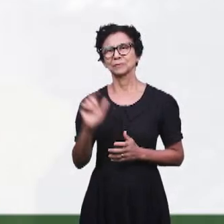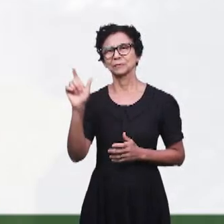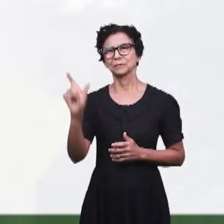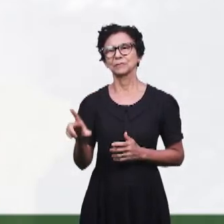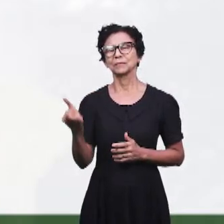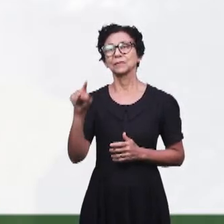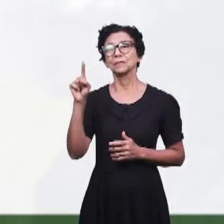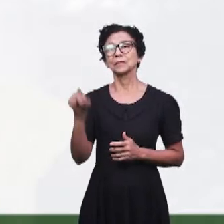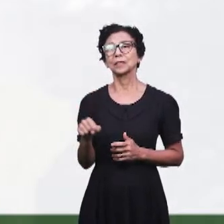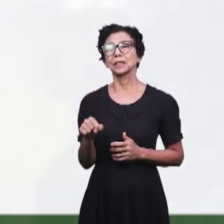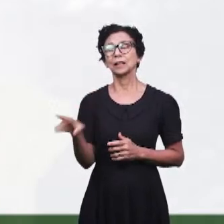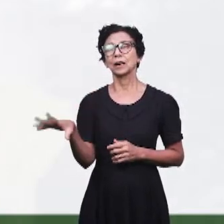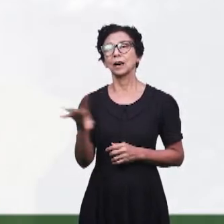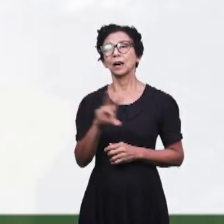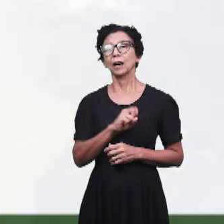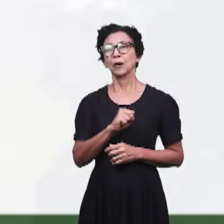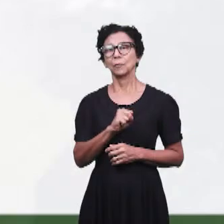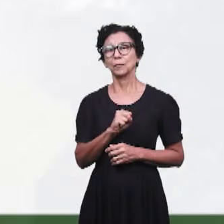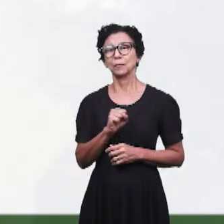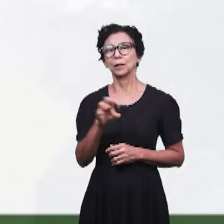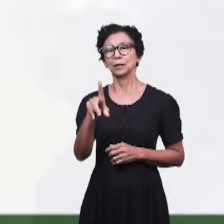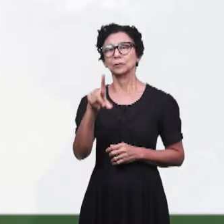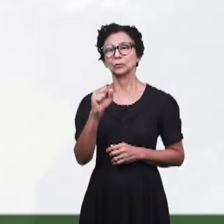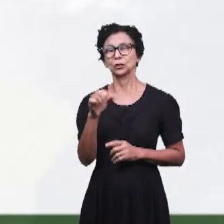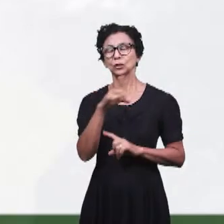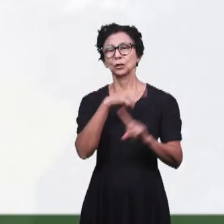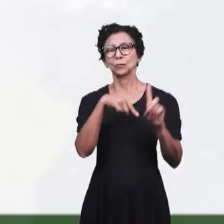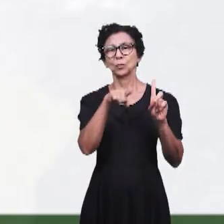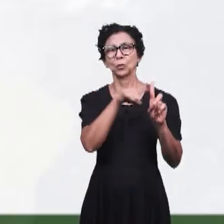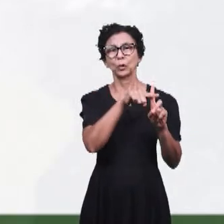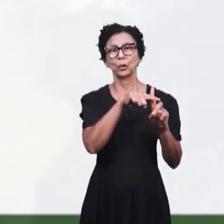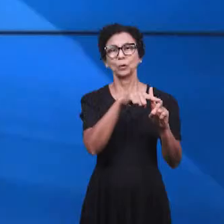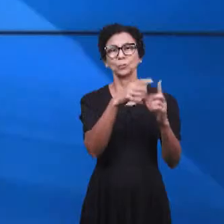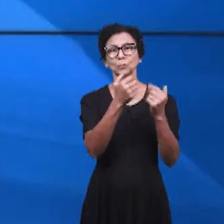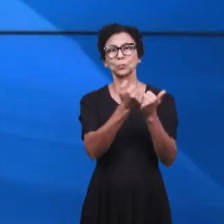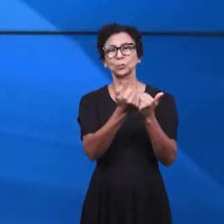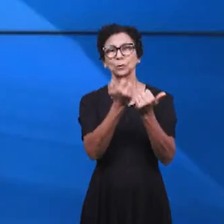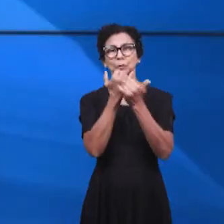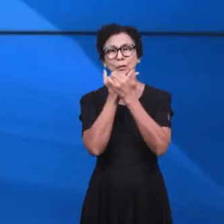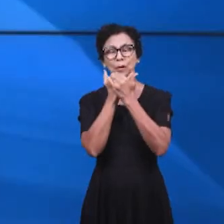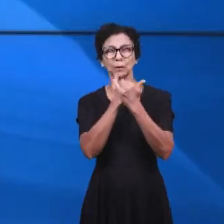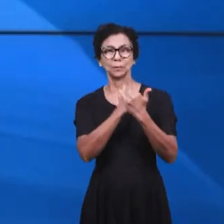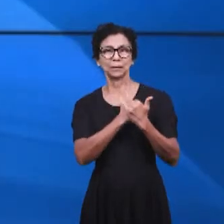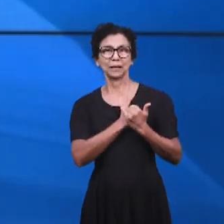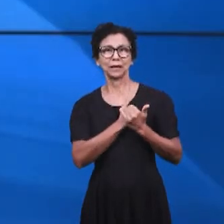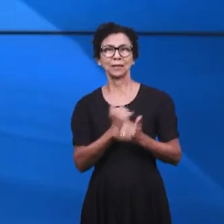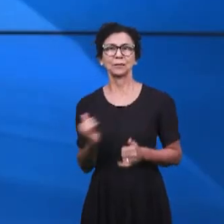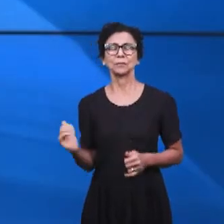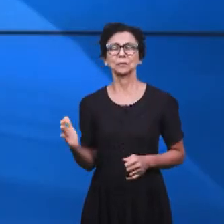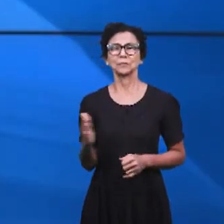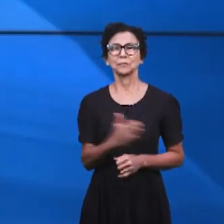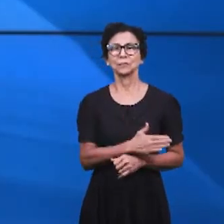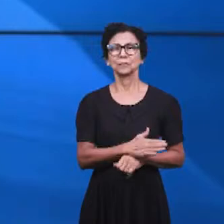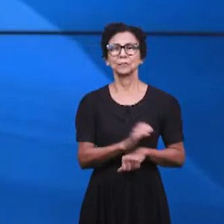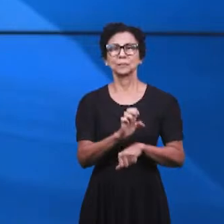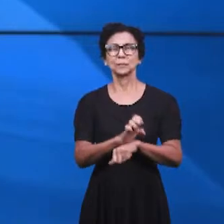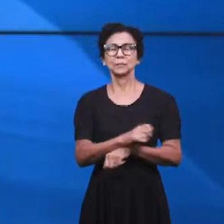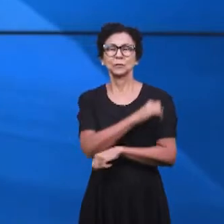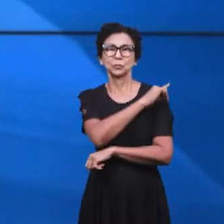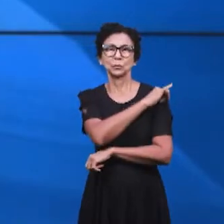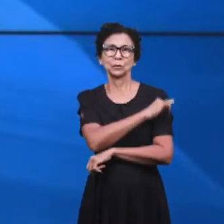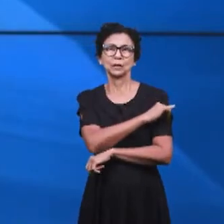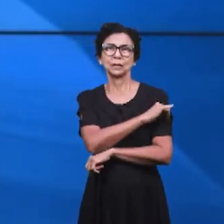seu sangue nos lavou dos nossos pecados? Nós teremos a participação do Rio de Janeiro, de Alice Valim,